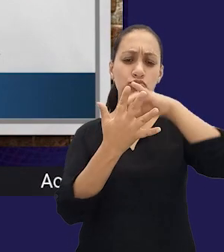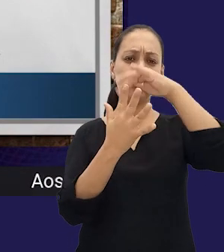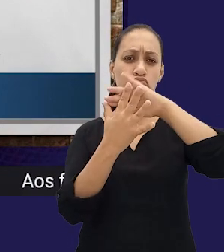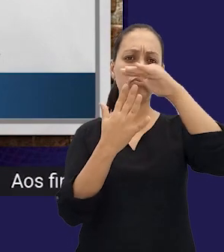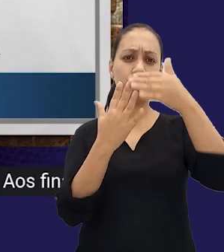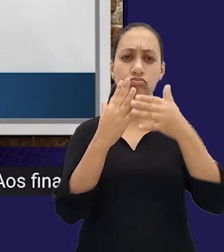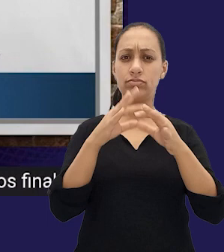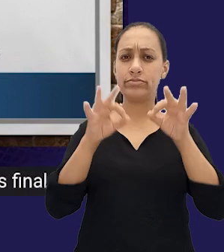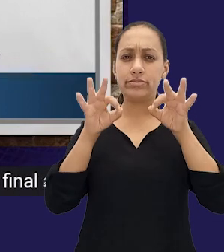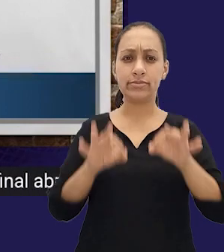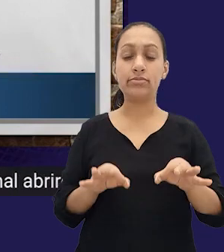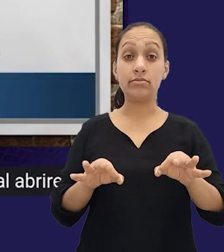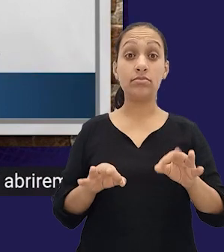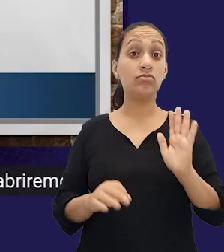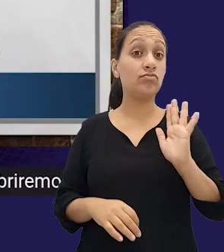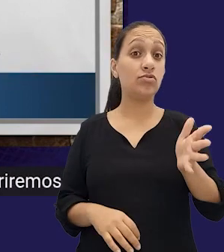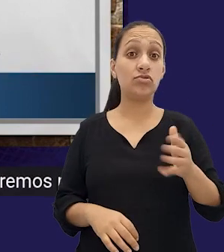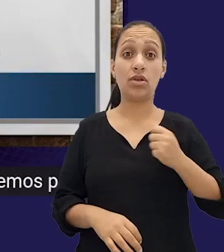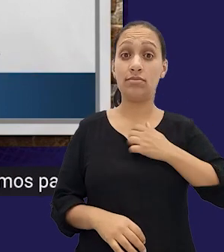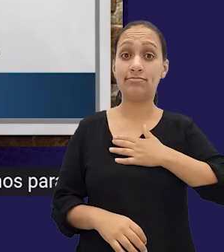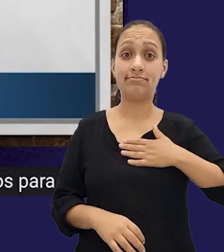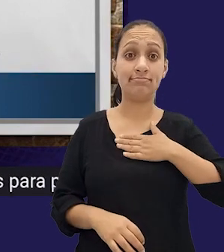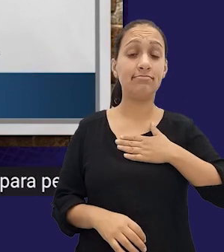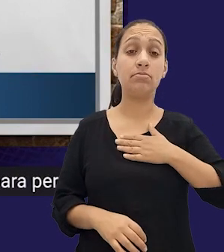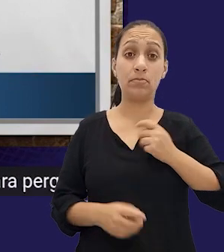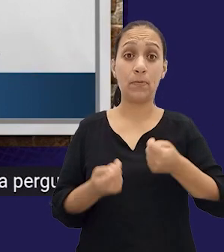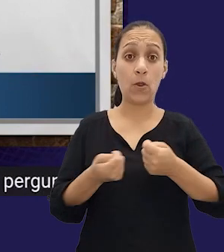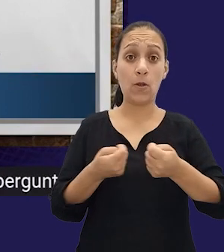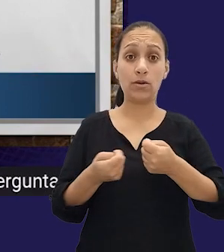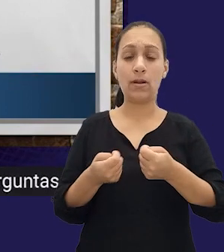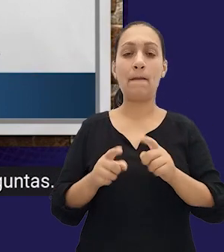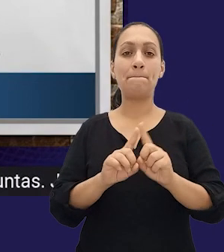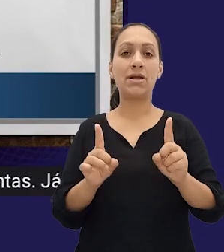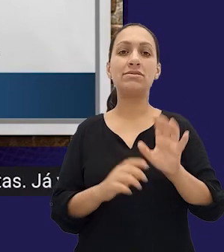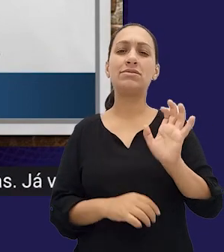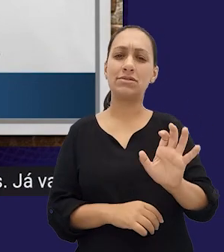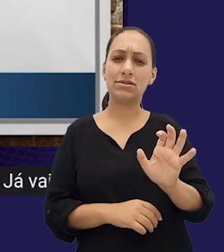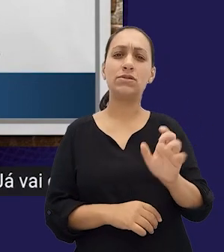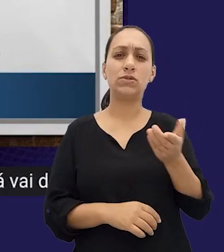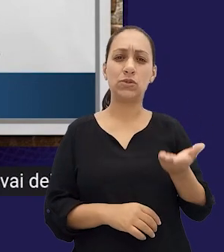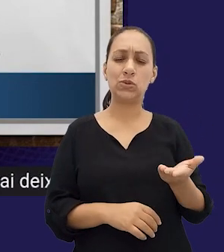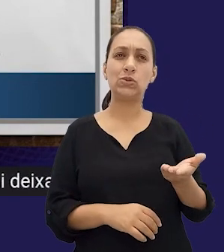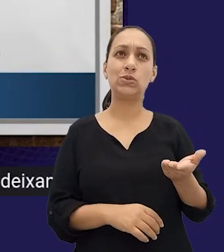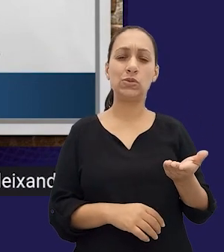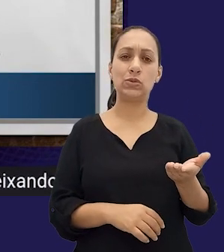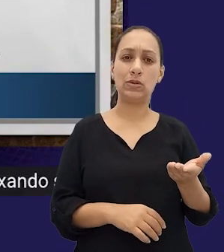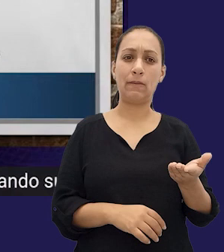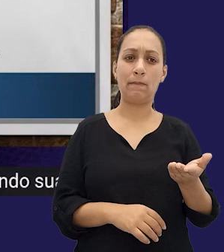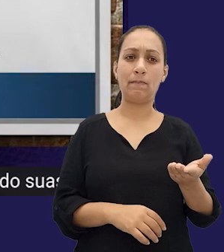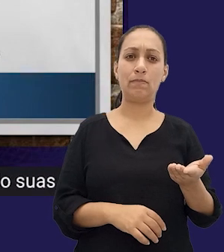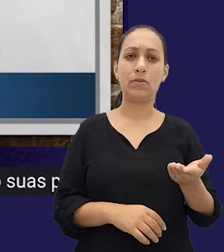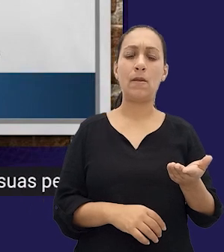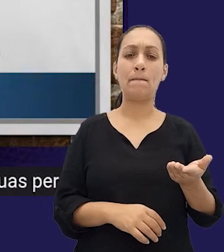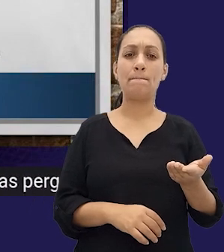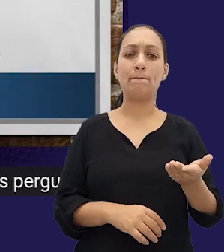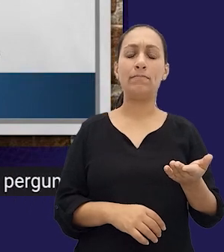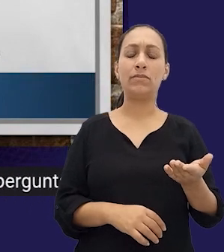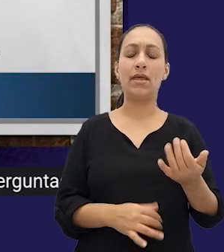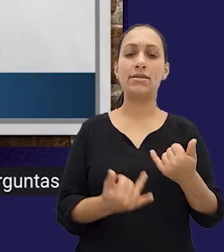é suficiente para controlar, certo? Mas isso acaba passando, né, numa condição